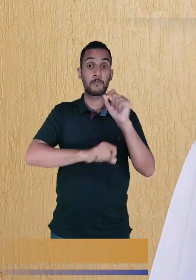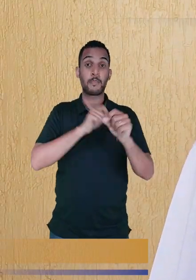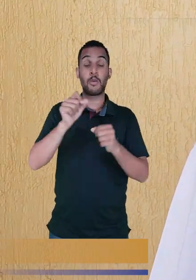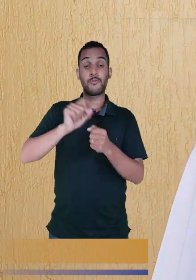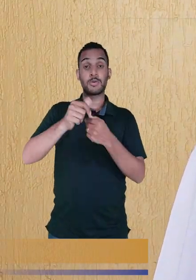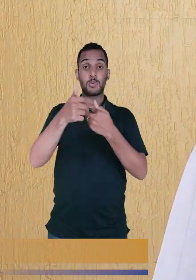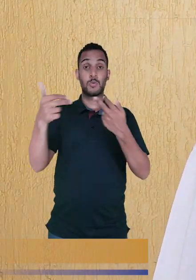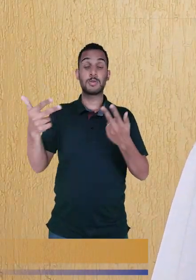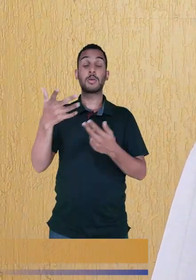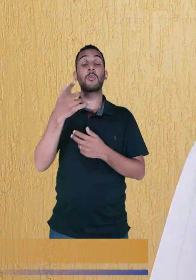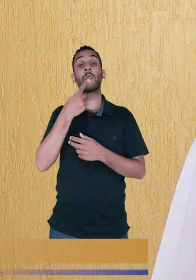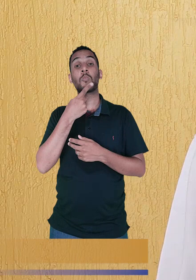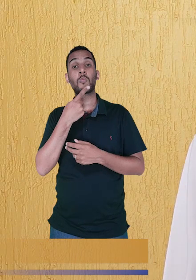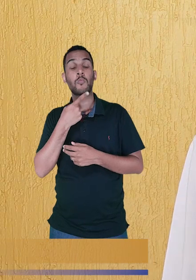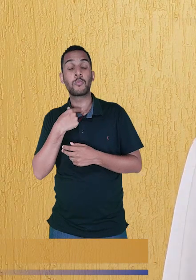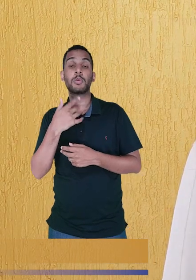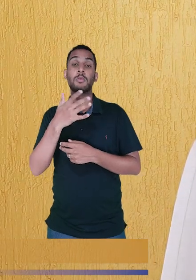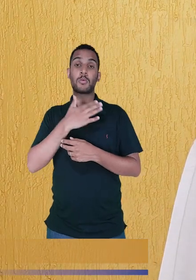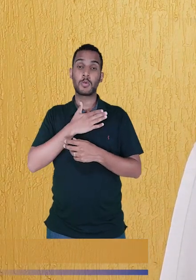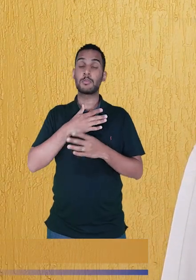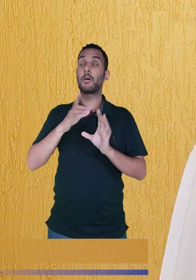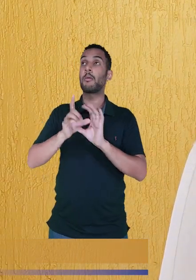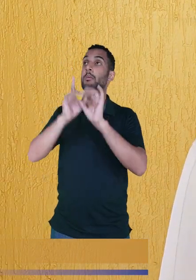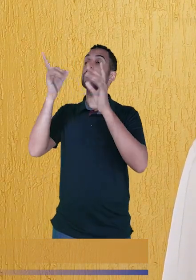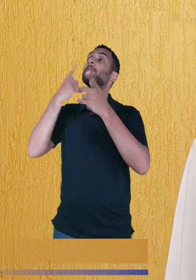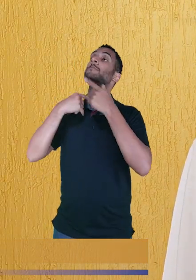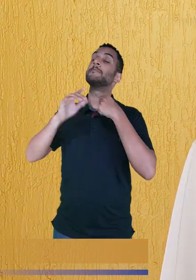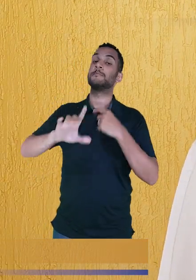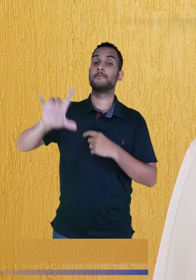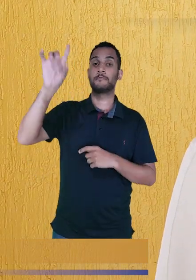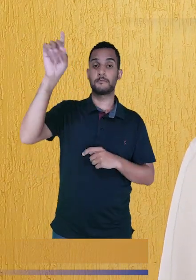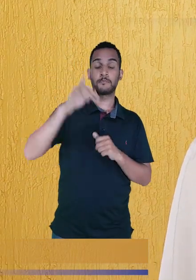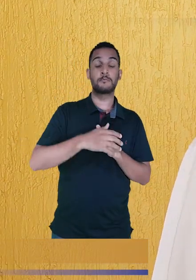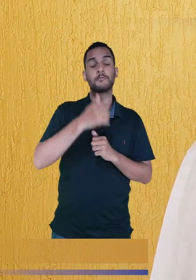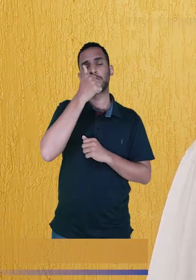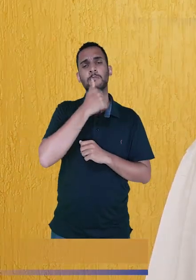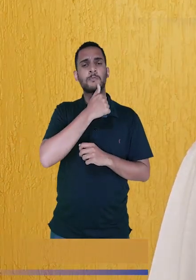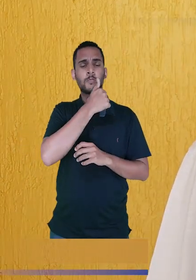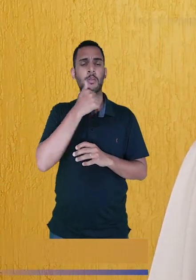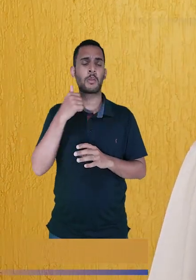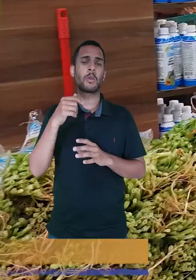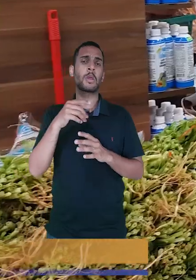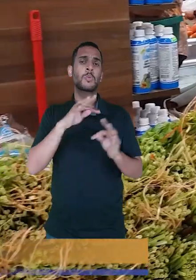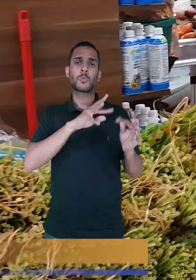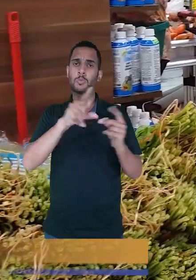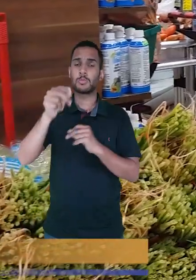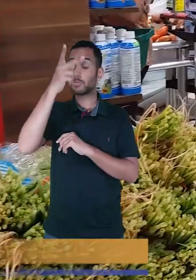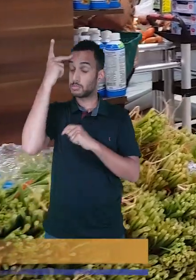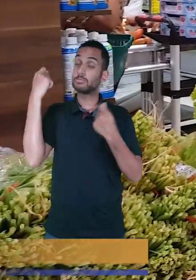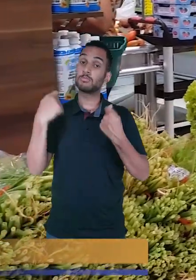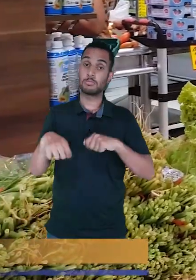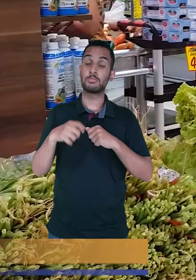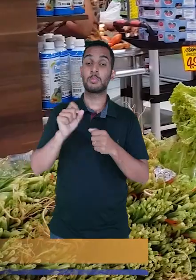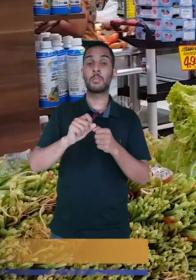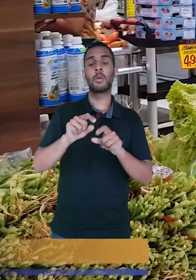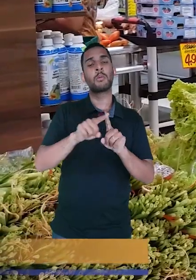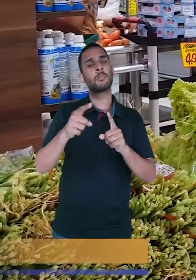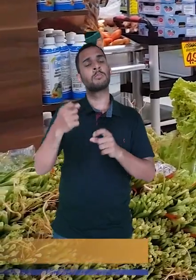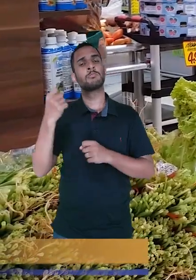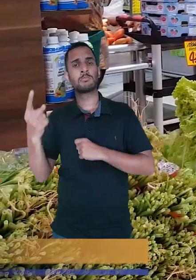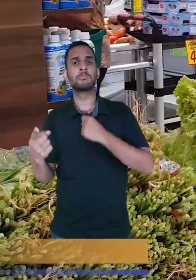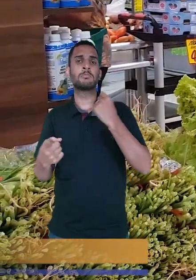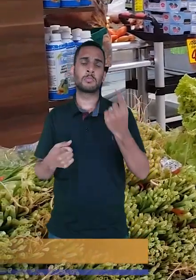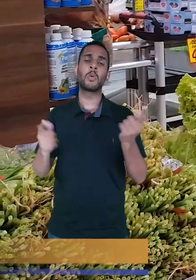a minha vontade, eu mortifico a mim mesmo, para estar totalmente a inteira vontade do Senhor. O jejum é uma prática